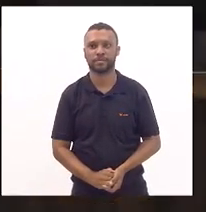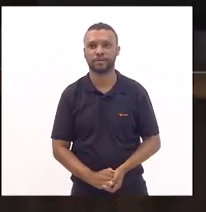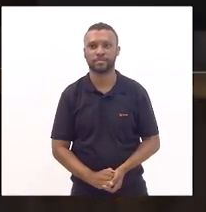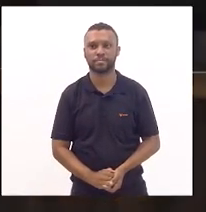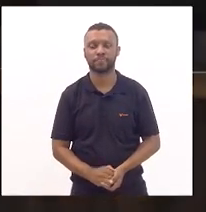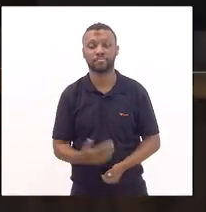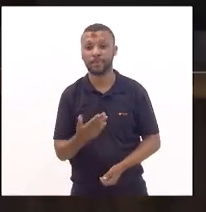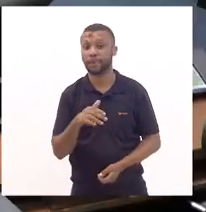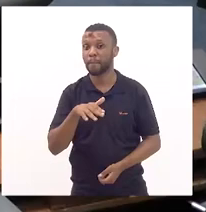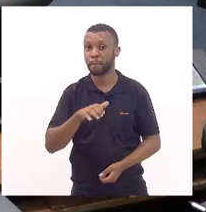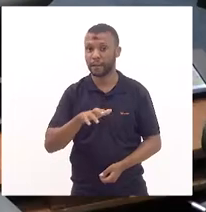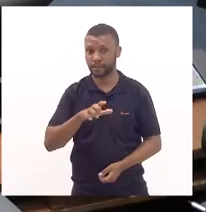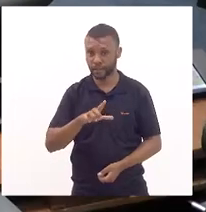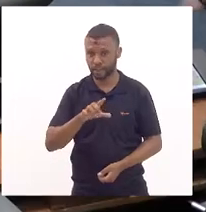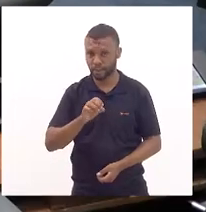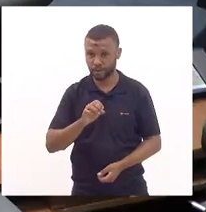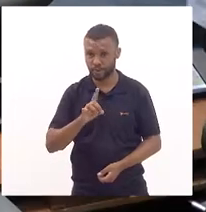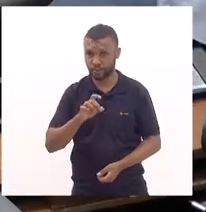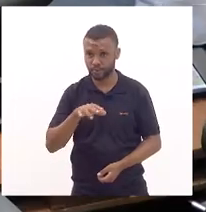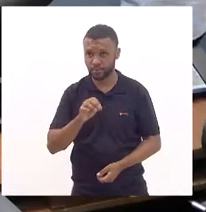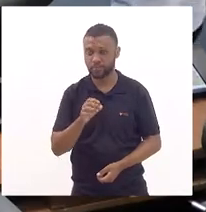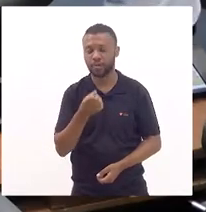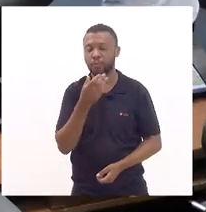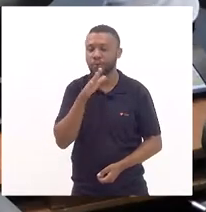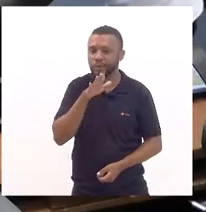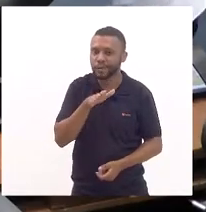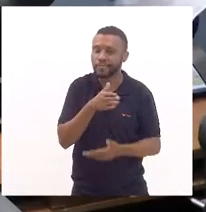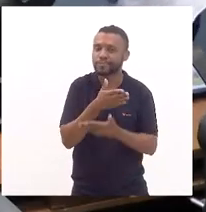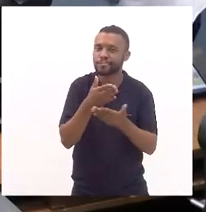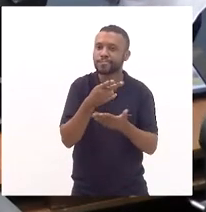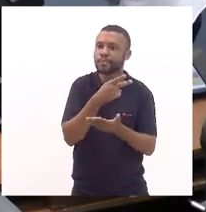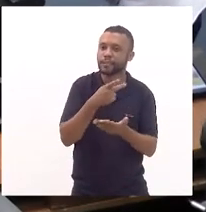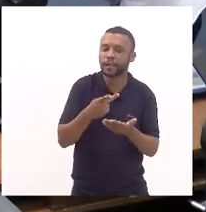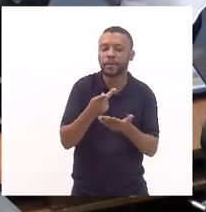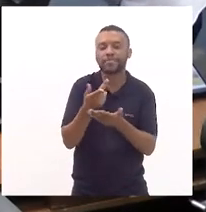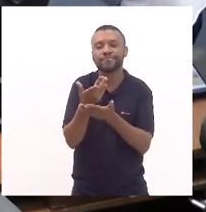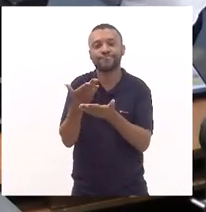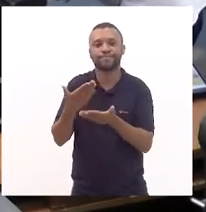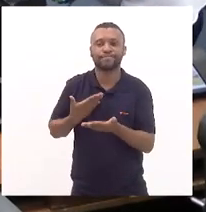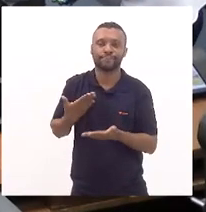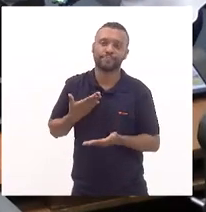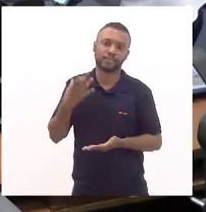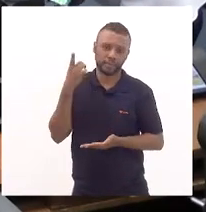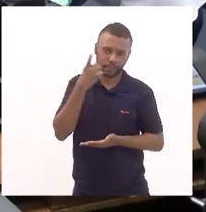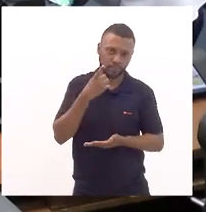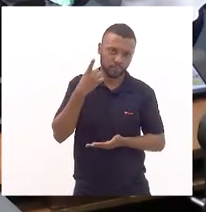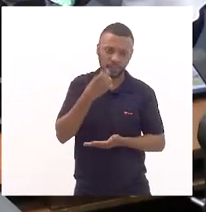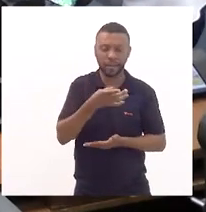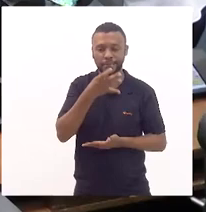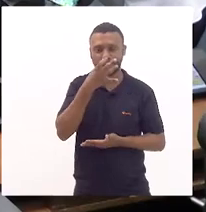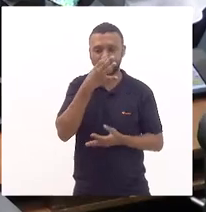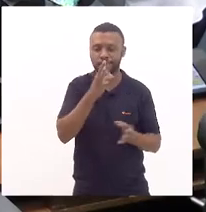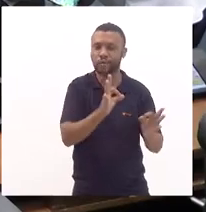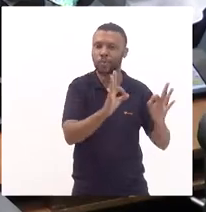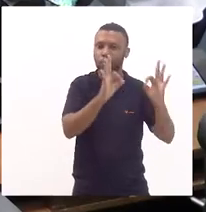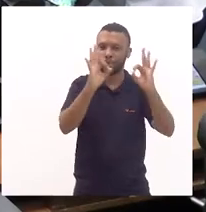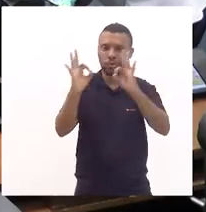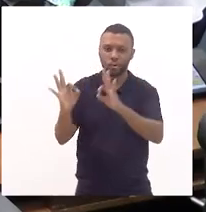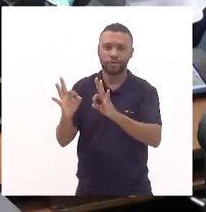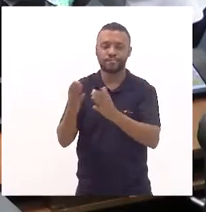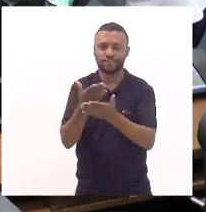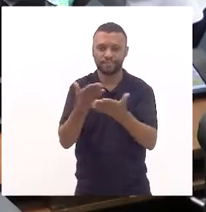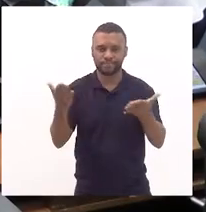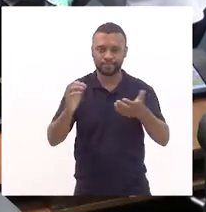Deputado Marcelo Dino. Senhor presidente, boa tarde aos nobres deputados, quem nos assiste. Senhor